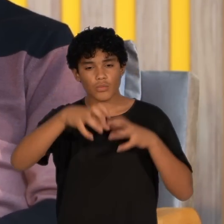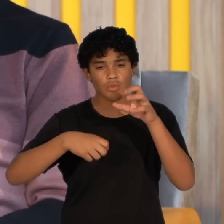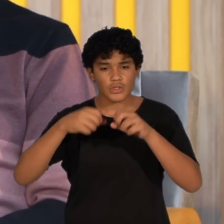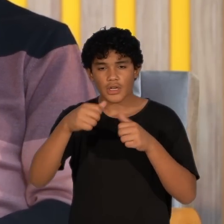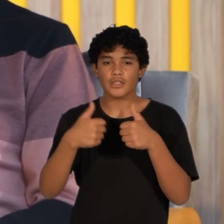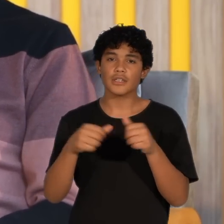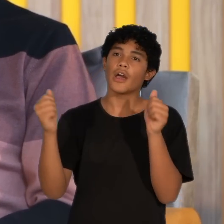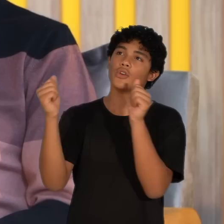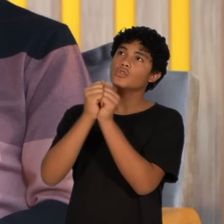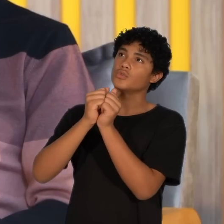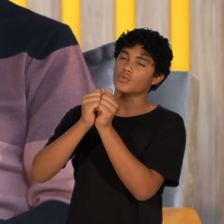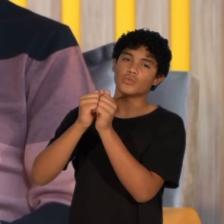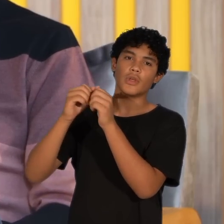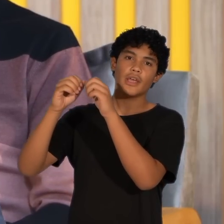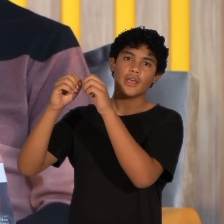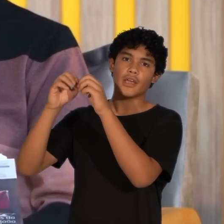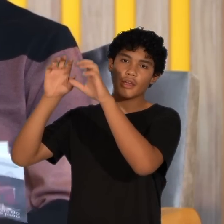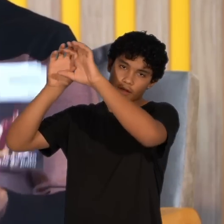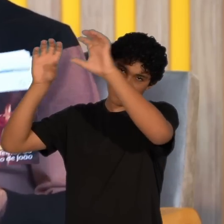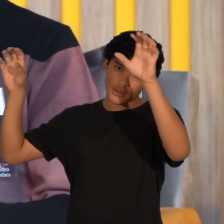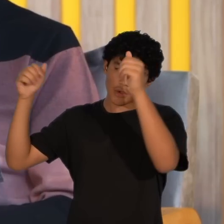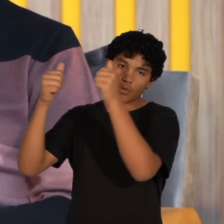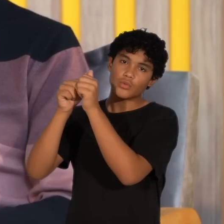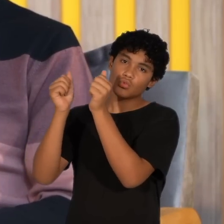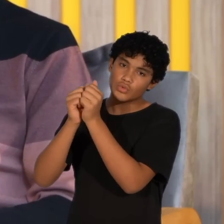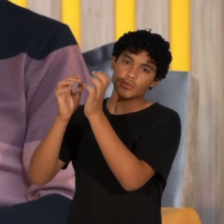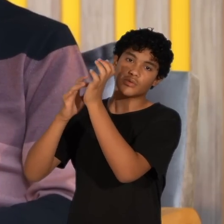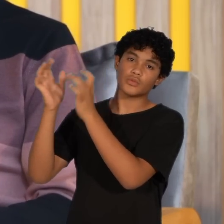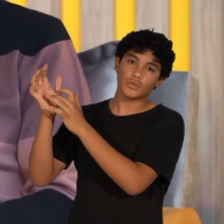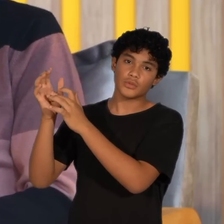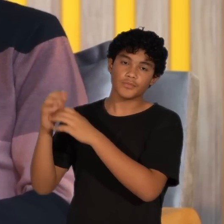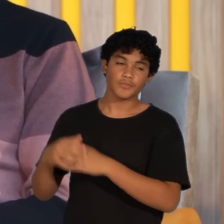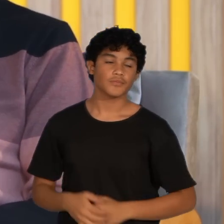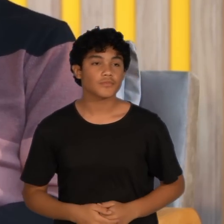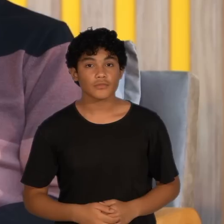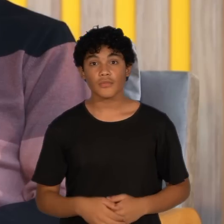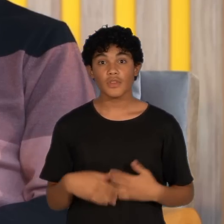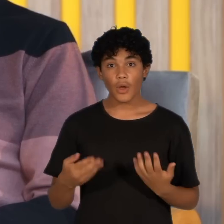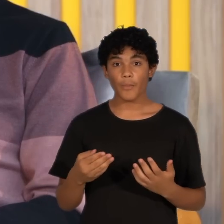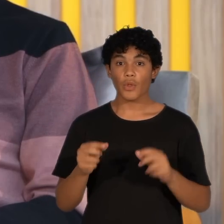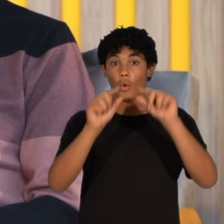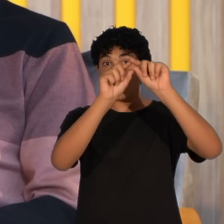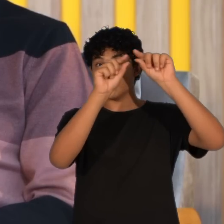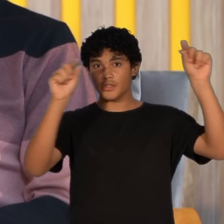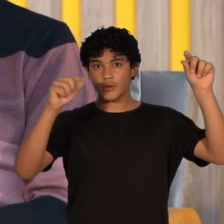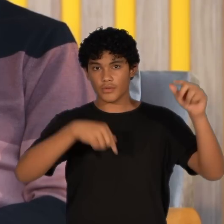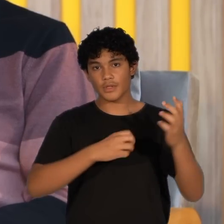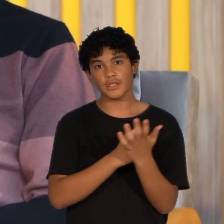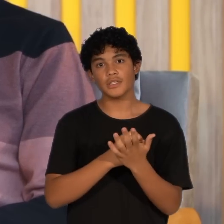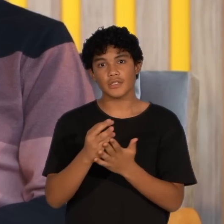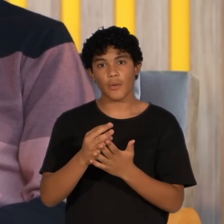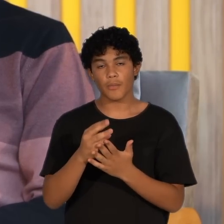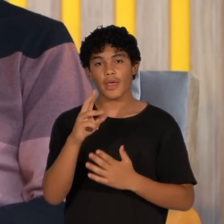buscando esse relacionamento com Cristo através do estudo da Bíblia e do estudo da lição também. E já estamos na lição 5. O título é